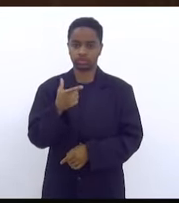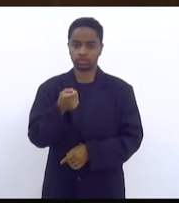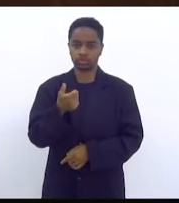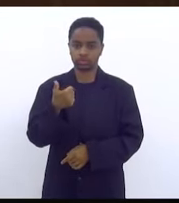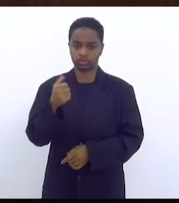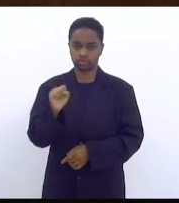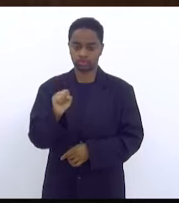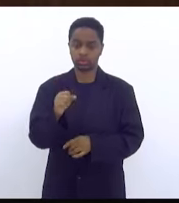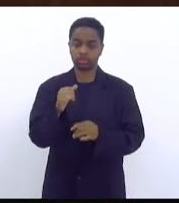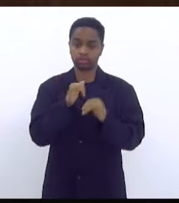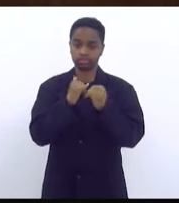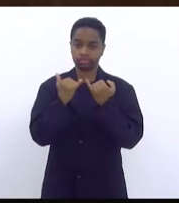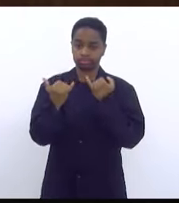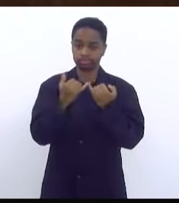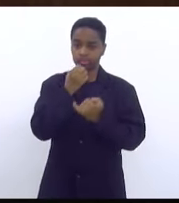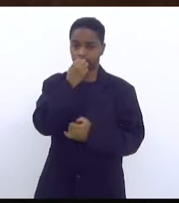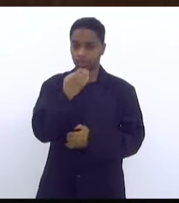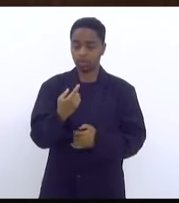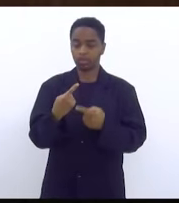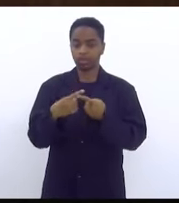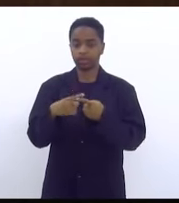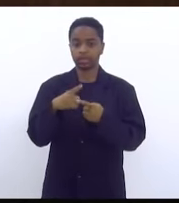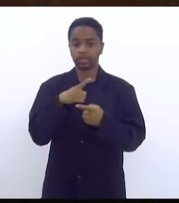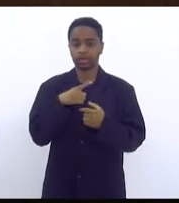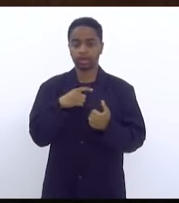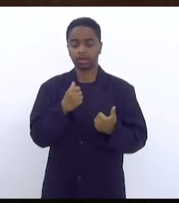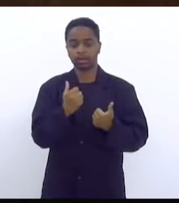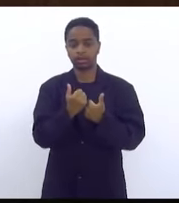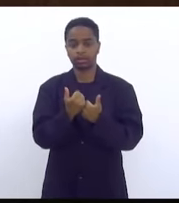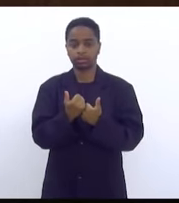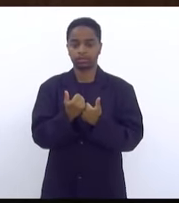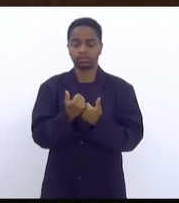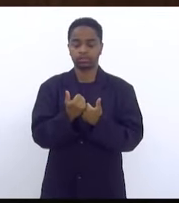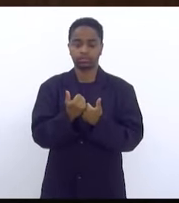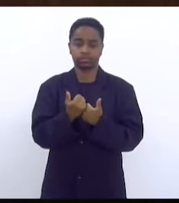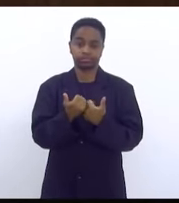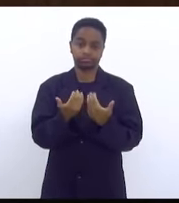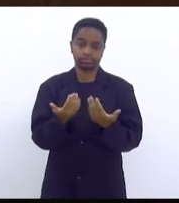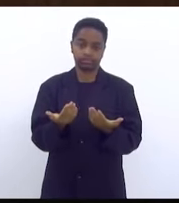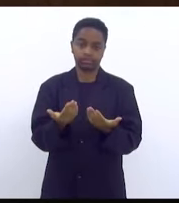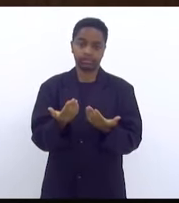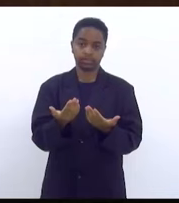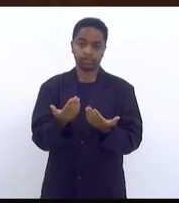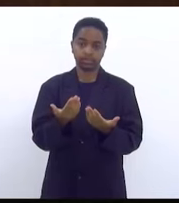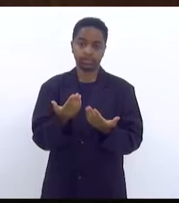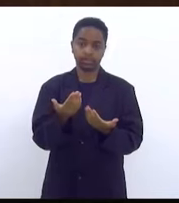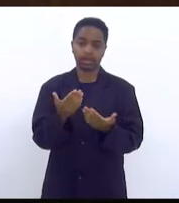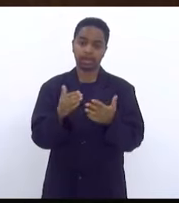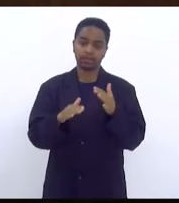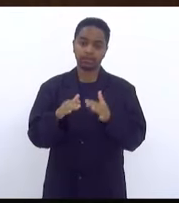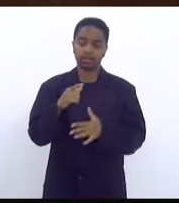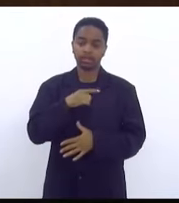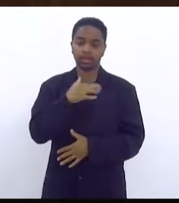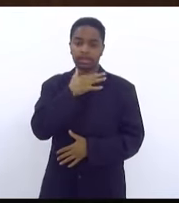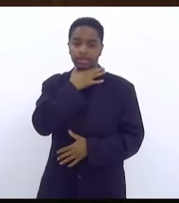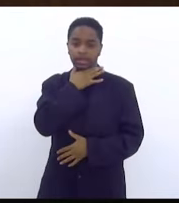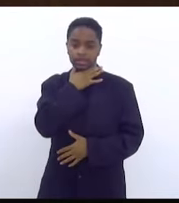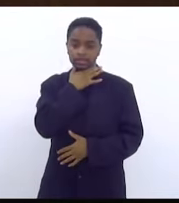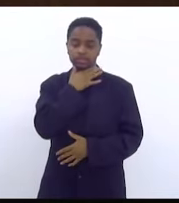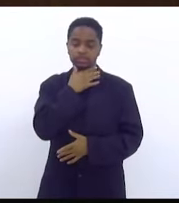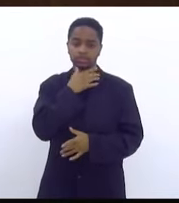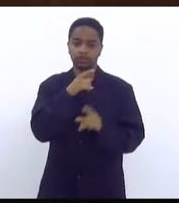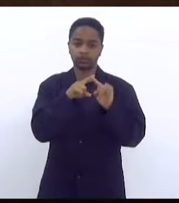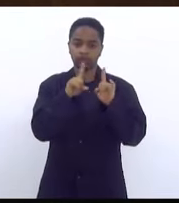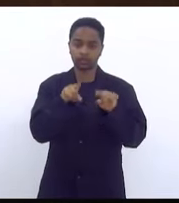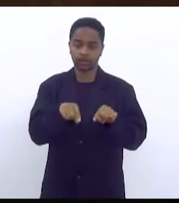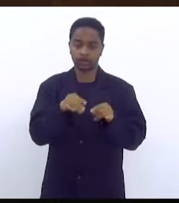boa, porque ela tem um reforço, apesar da crise de pessoal da